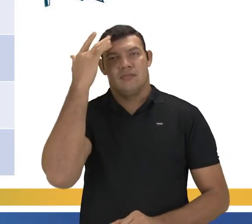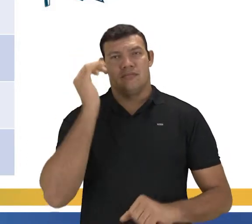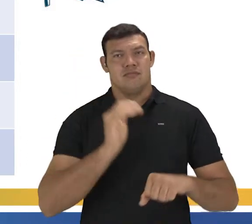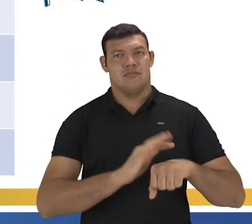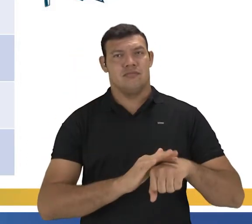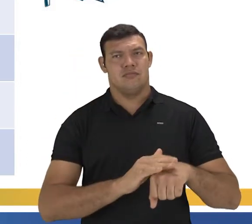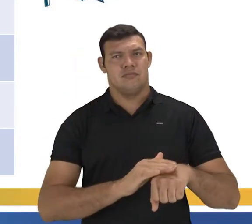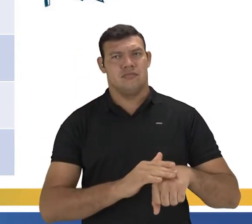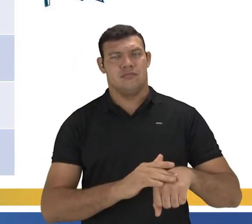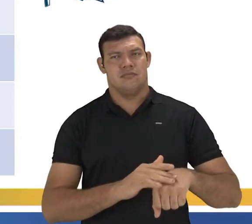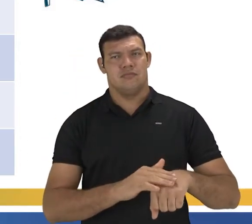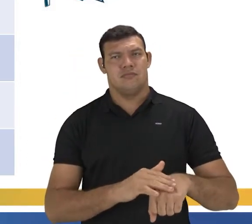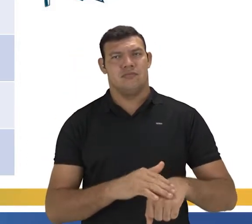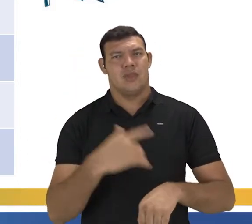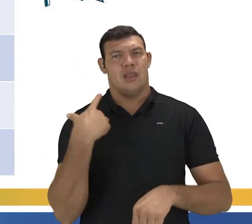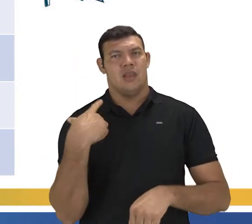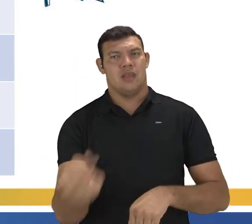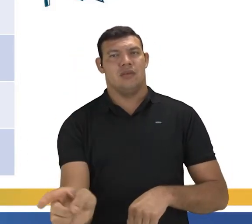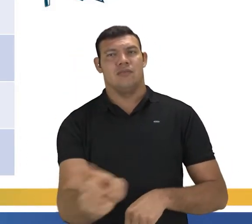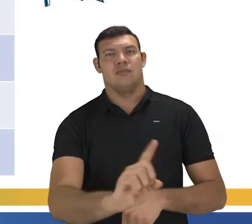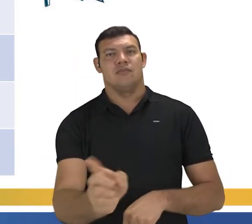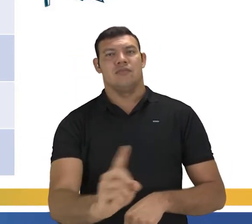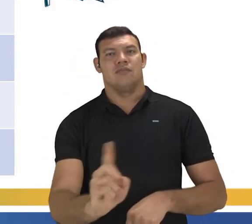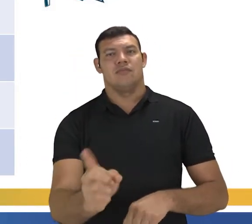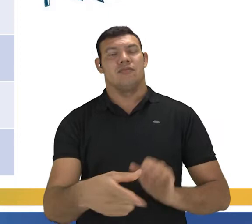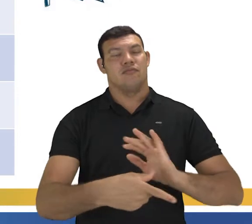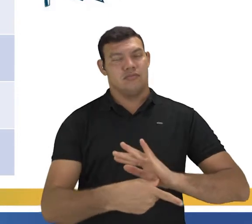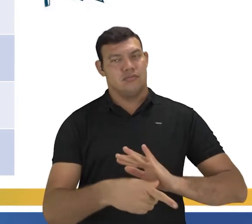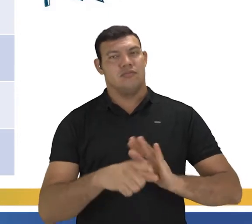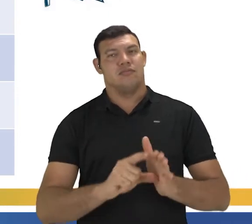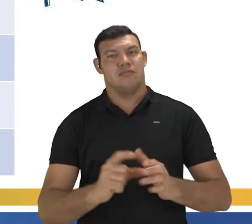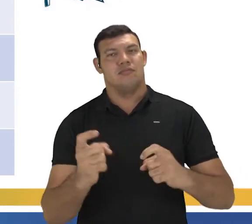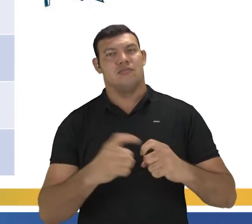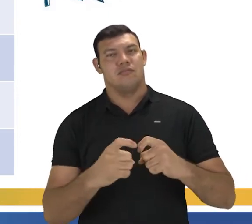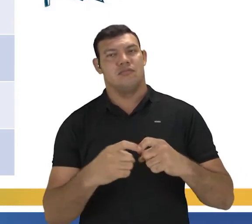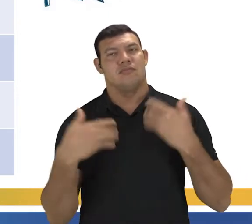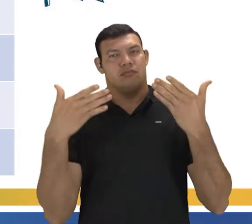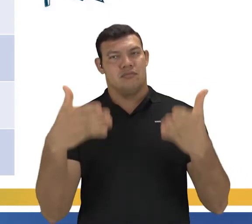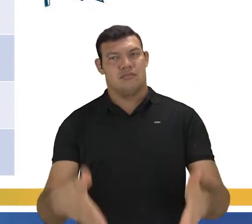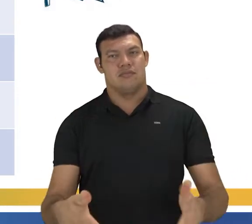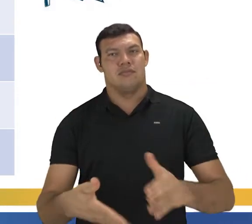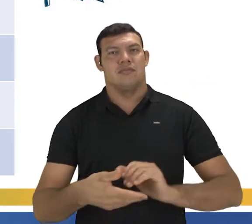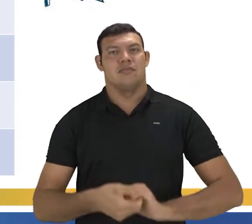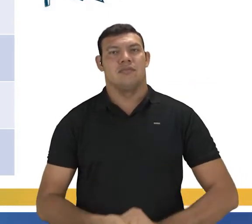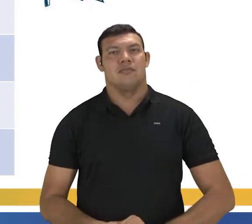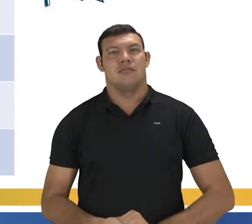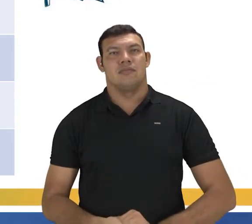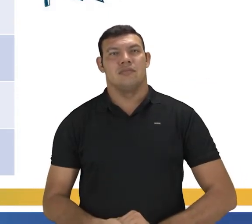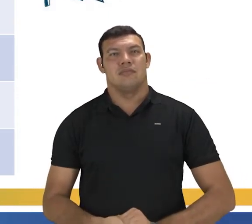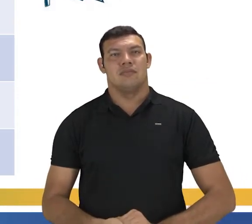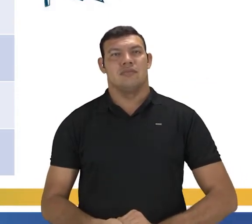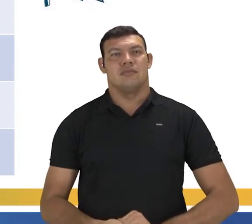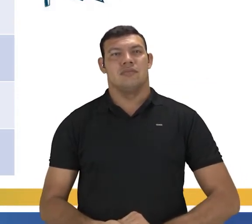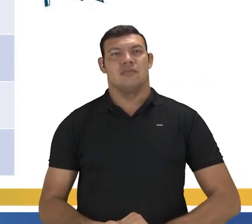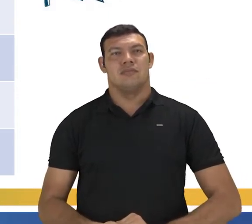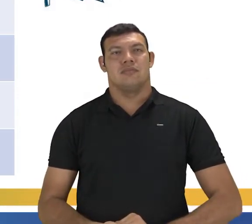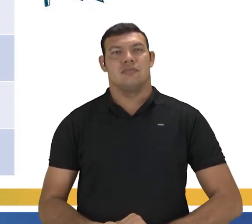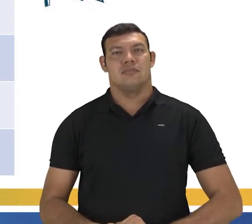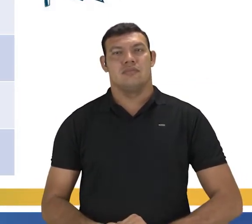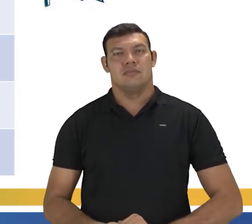note lá fora da quem paciente não tinha saído antes de médico chegar o